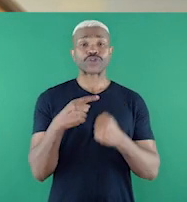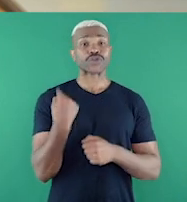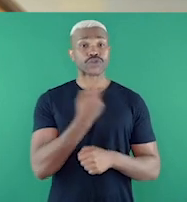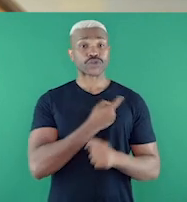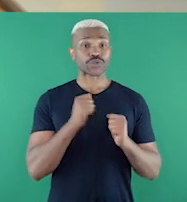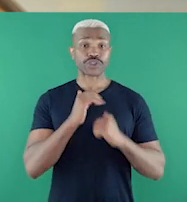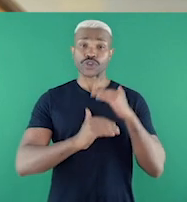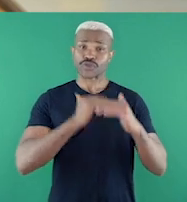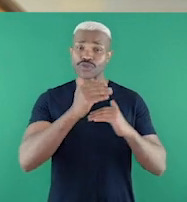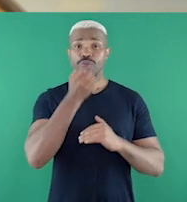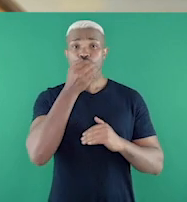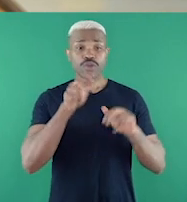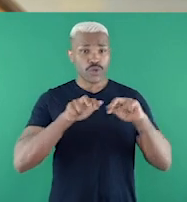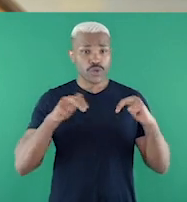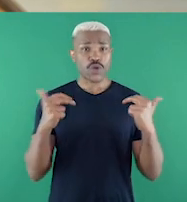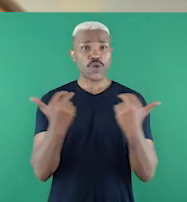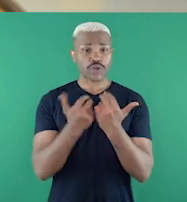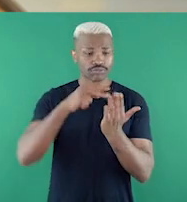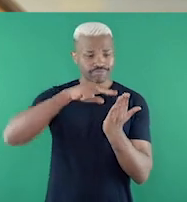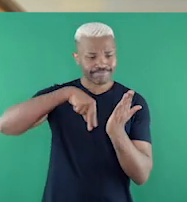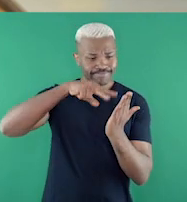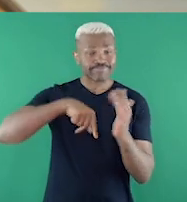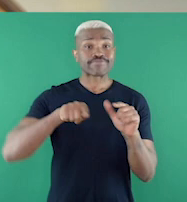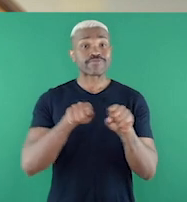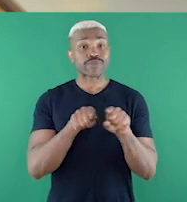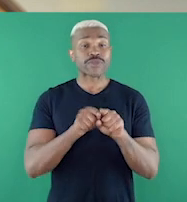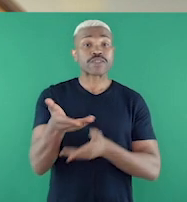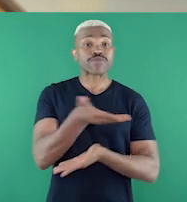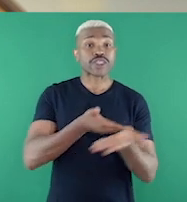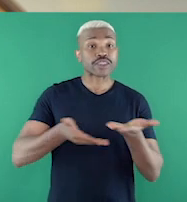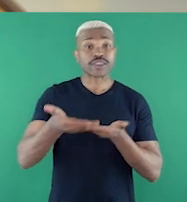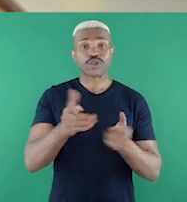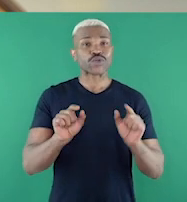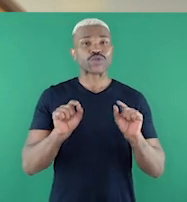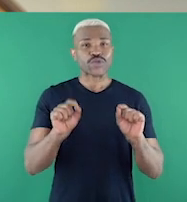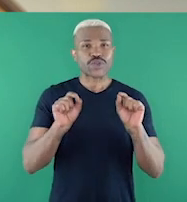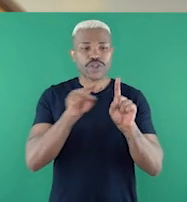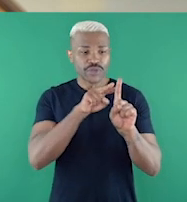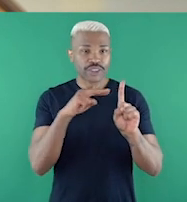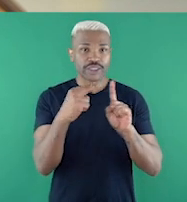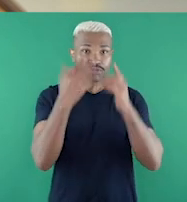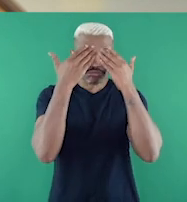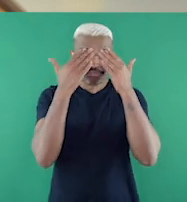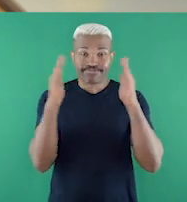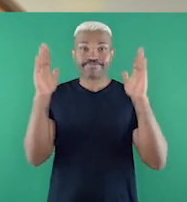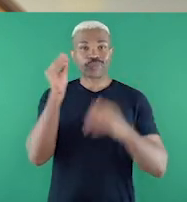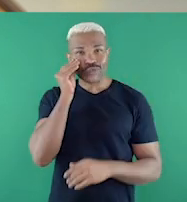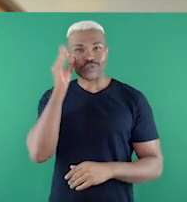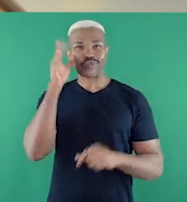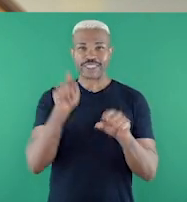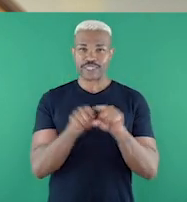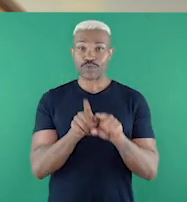possamos desenvolver boas rodas de leitura, boas mediações e ampliar o horizonte tanto cultural quanto